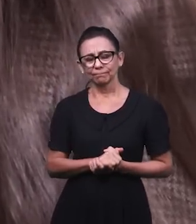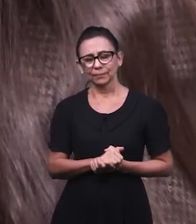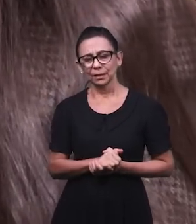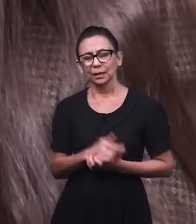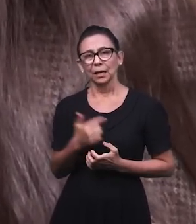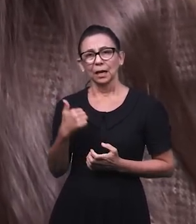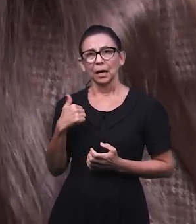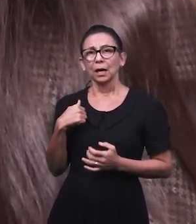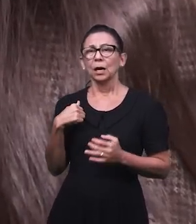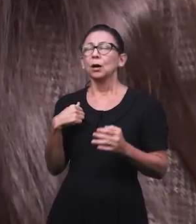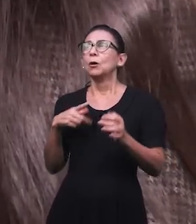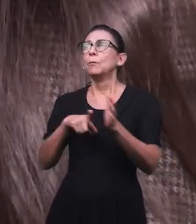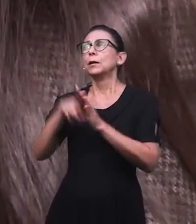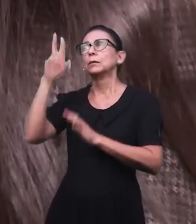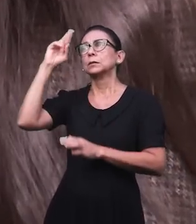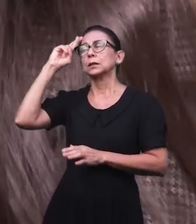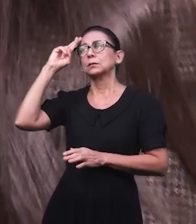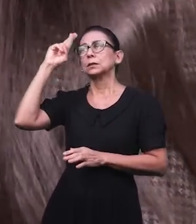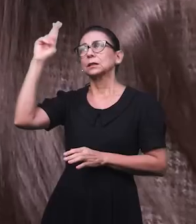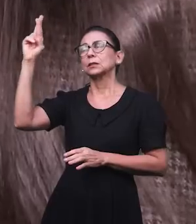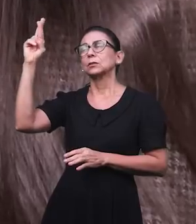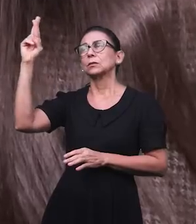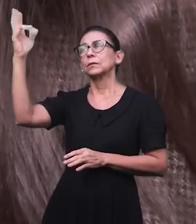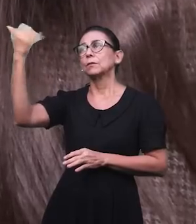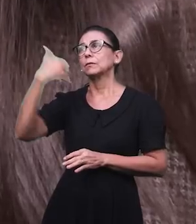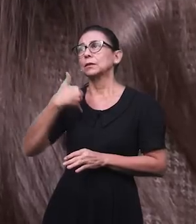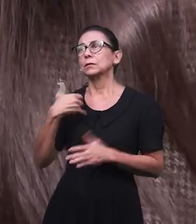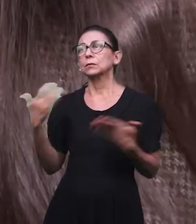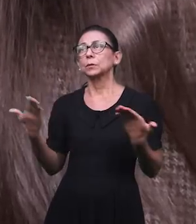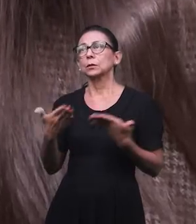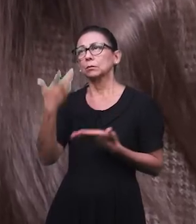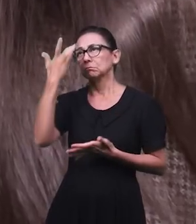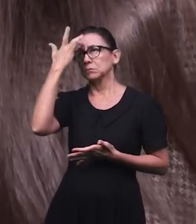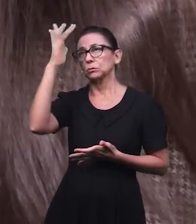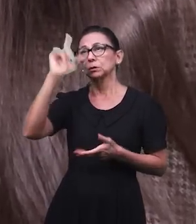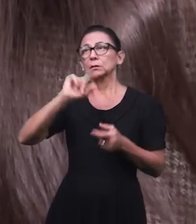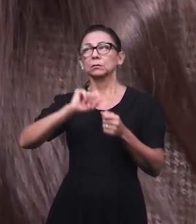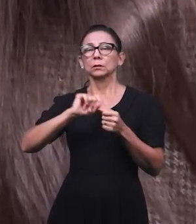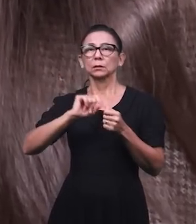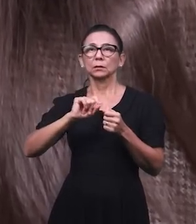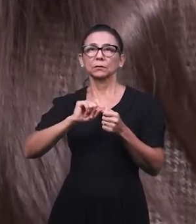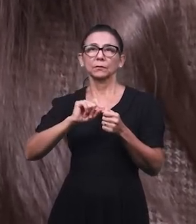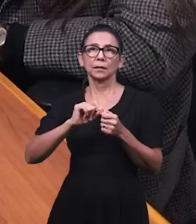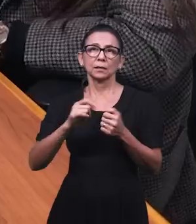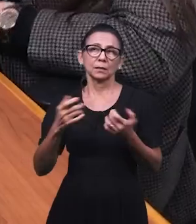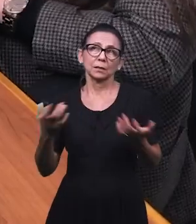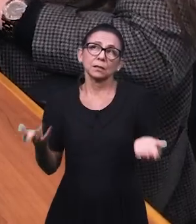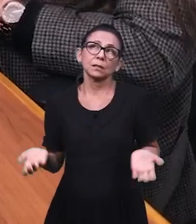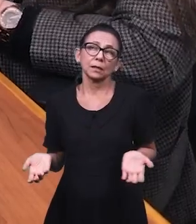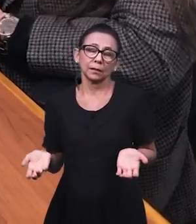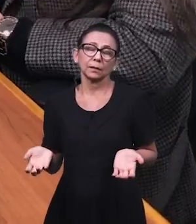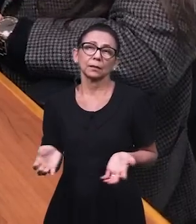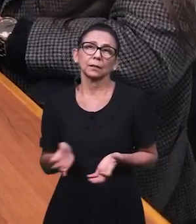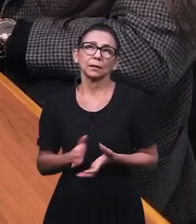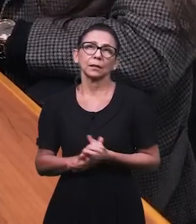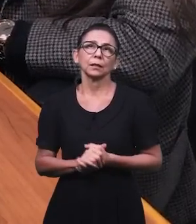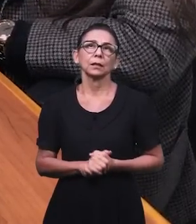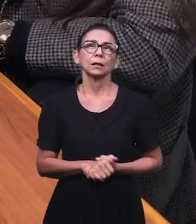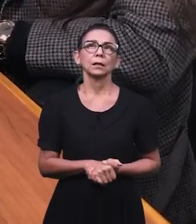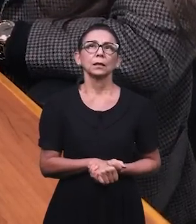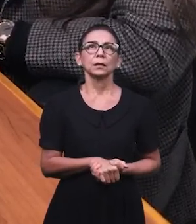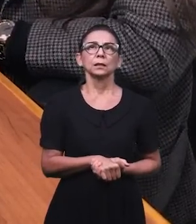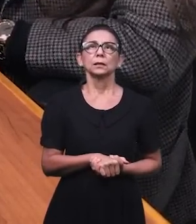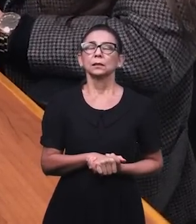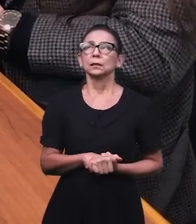Senhor. Eu falei, Senhor, fala comigo agora, porque eu não sei o que eu vou fazer, porque nossa, e